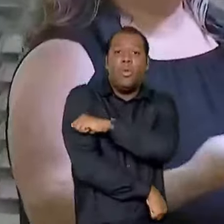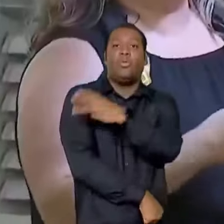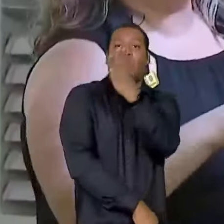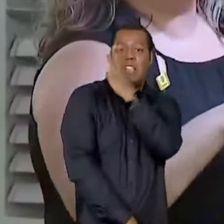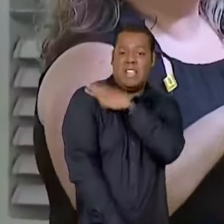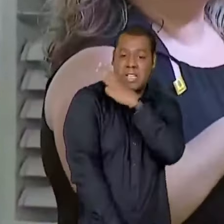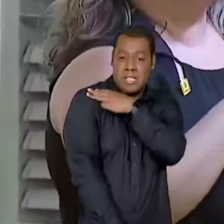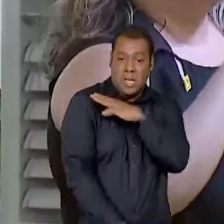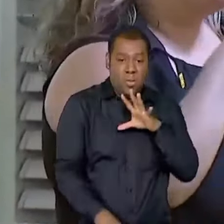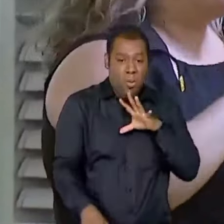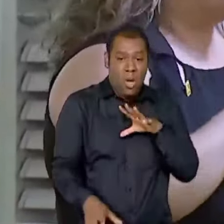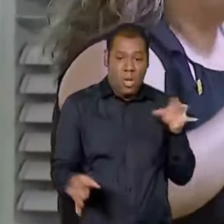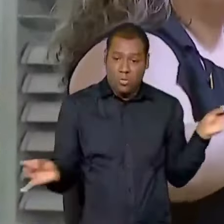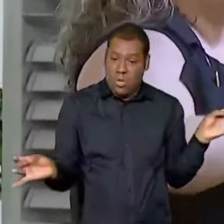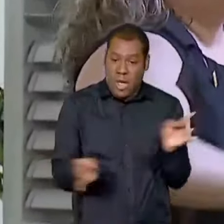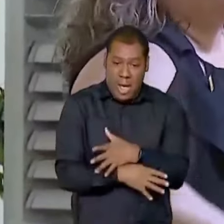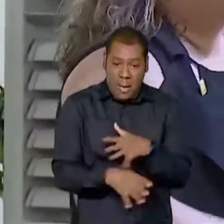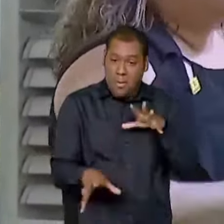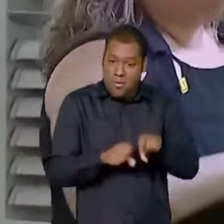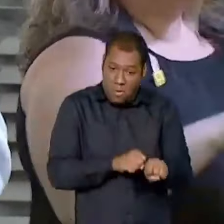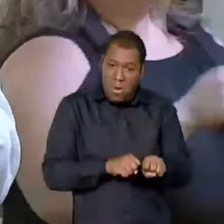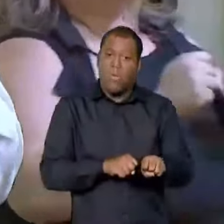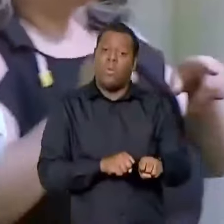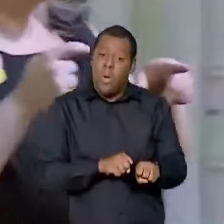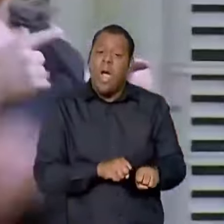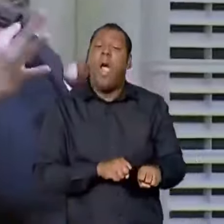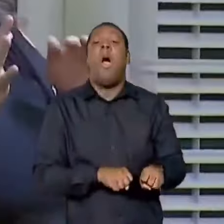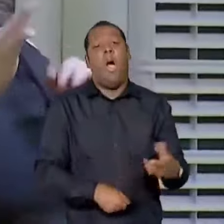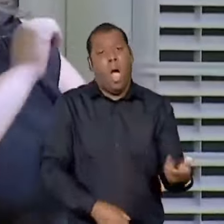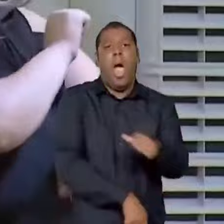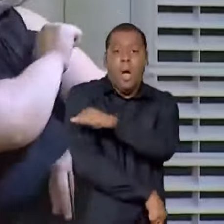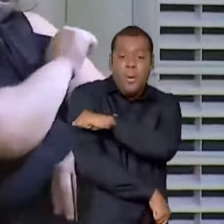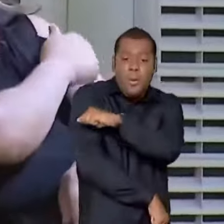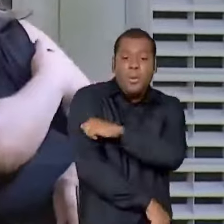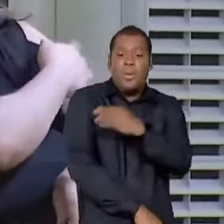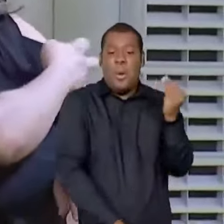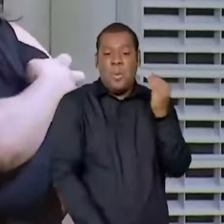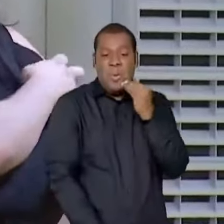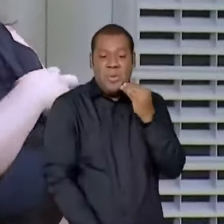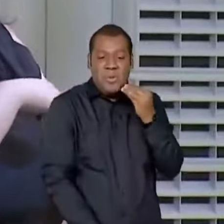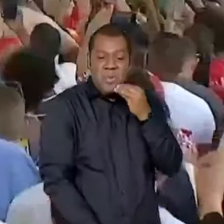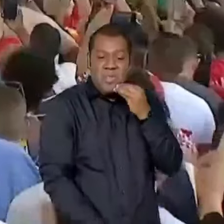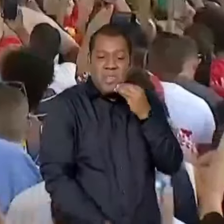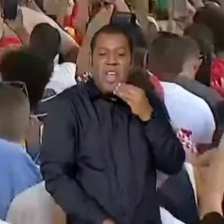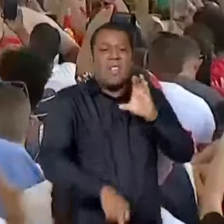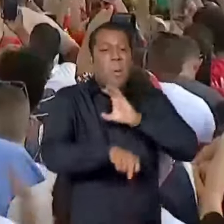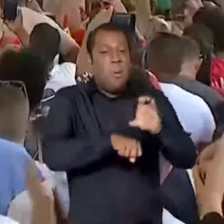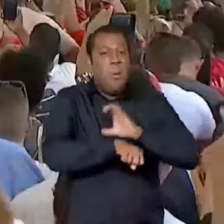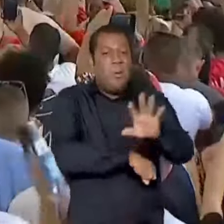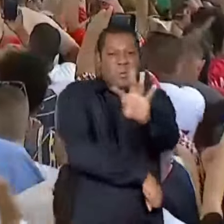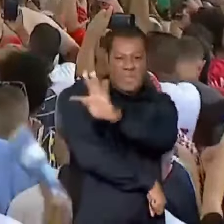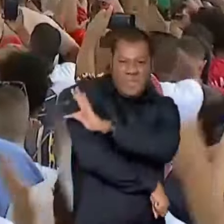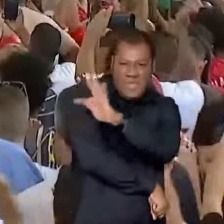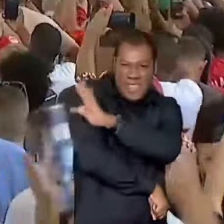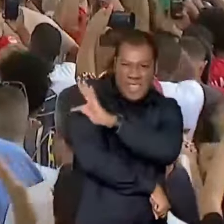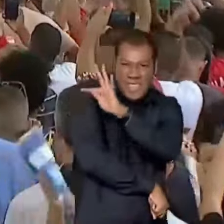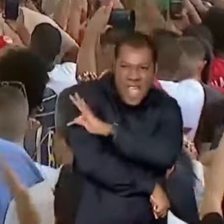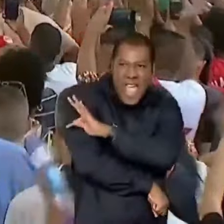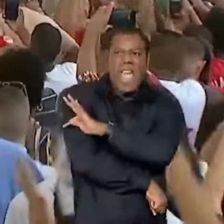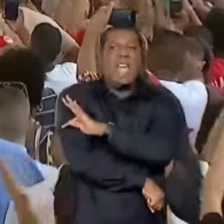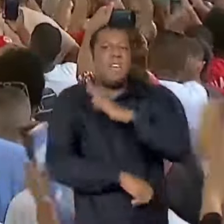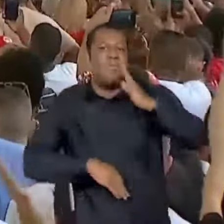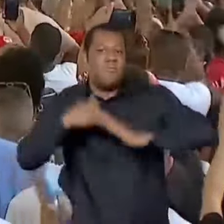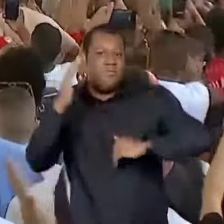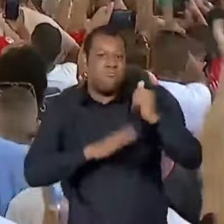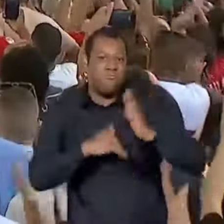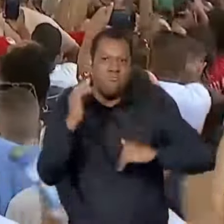ensino fundamental para eles se prepararem para entrar no Instituto Federal e virarem profissionais